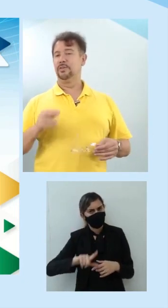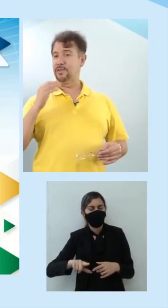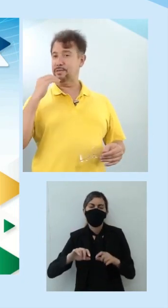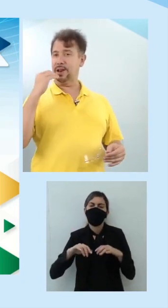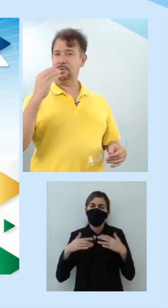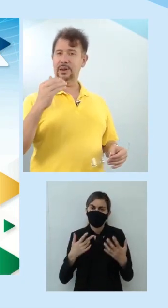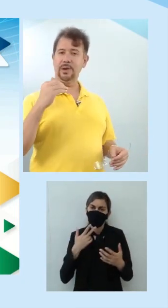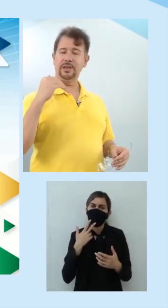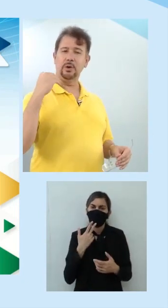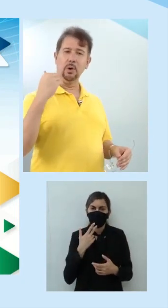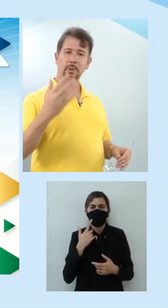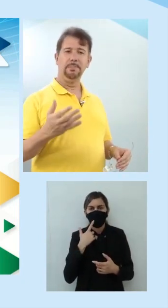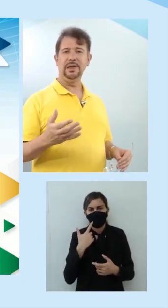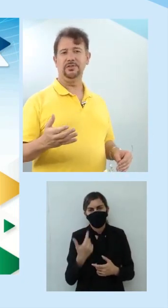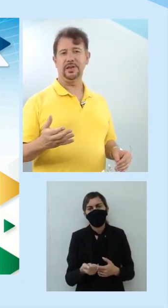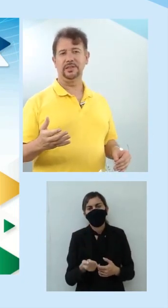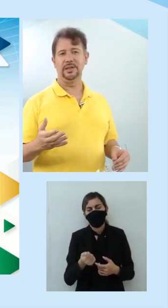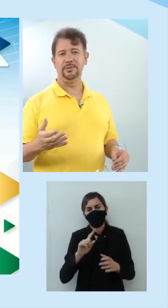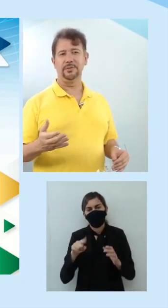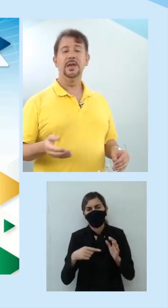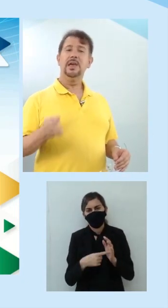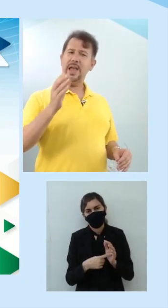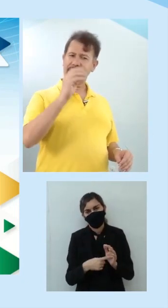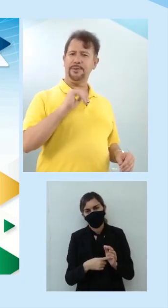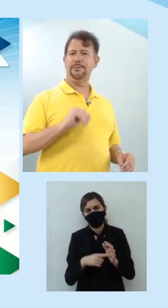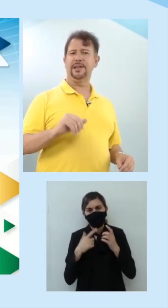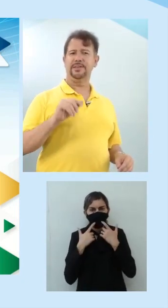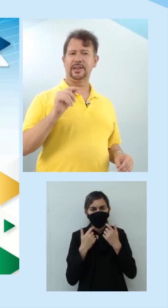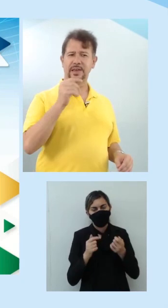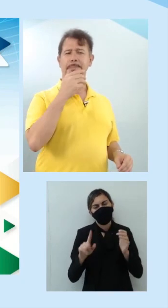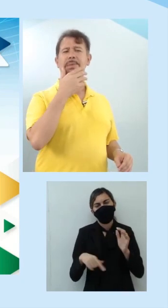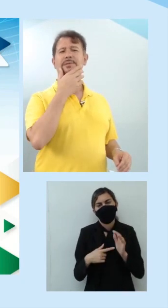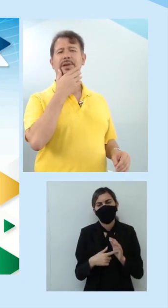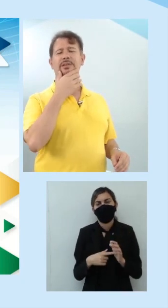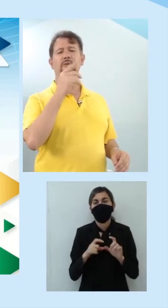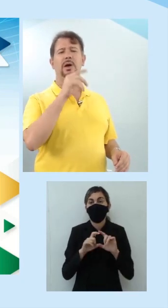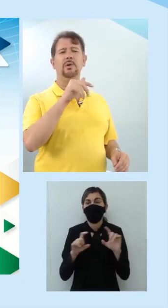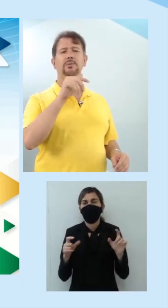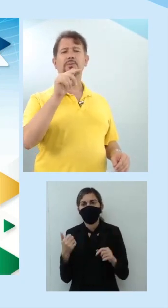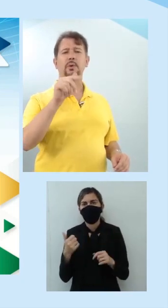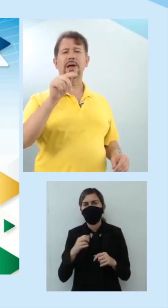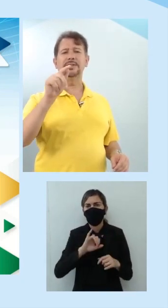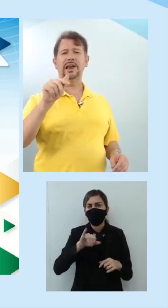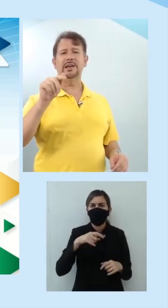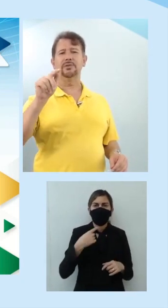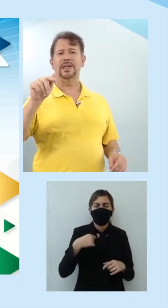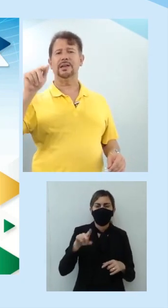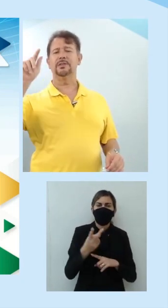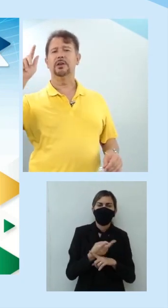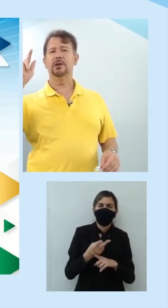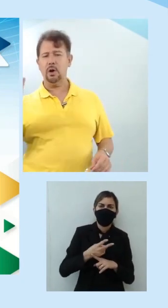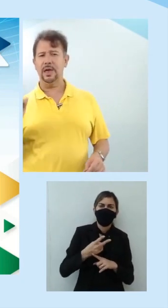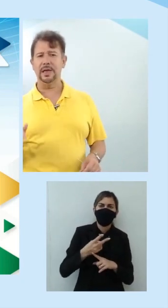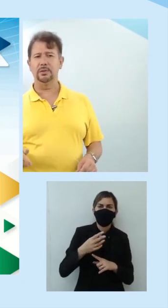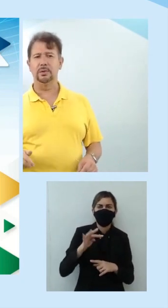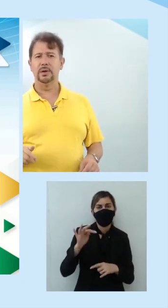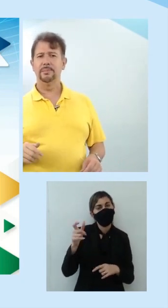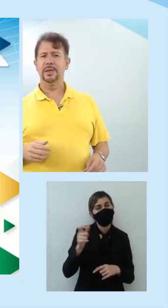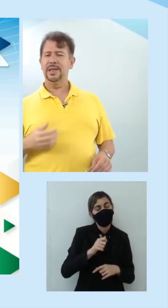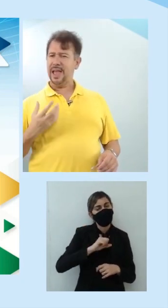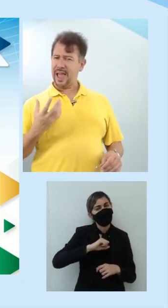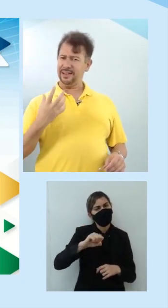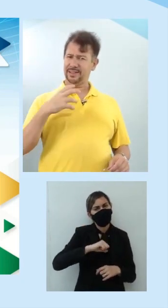certo? Você vai falar com a linguagem objetiva. Essa frase aqui, a primeira frase, João foi atrás do táxi